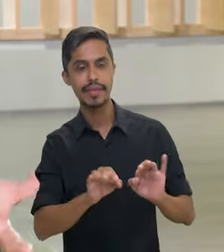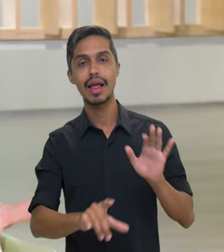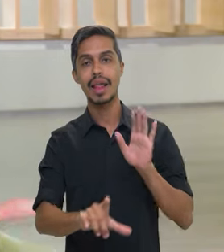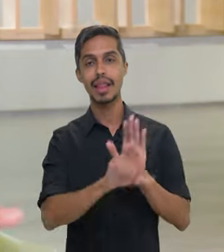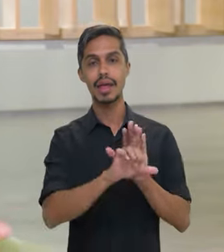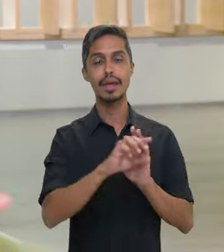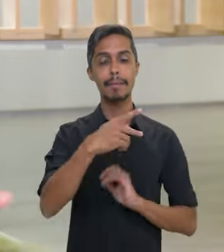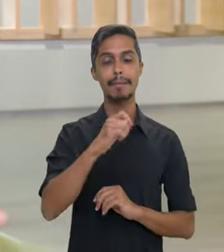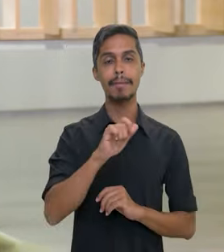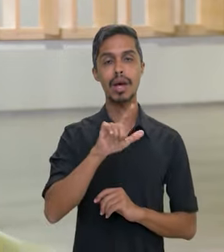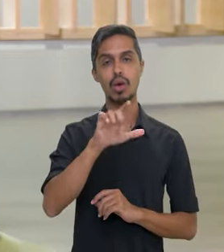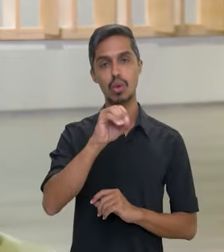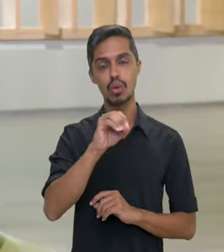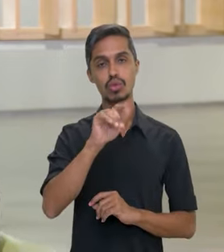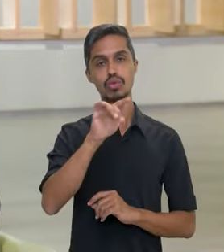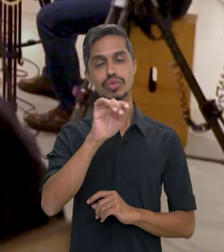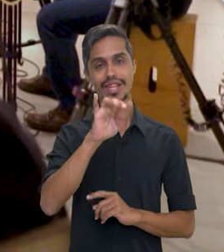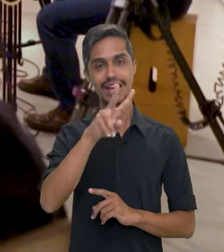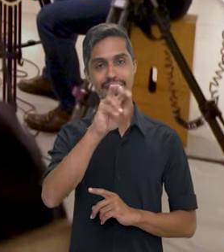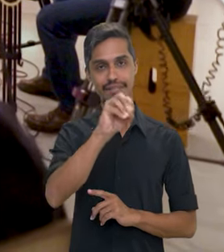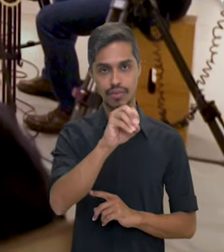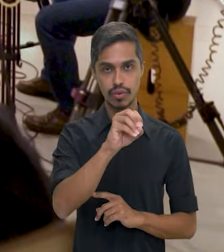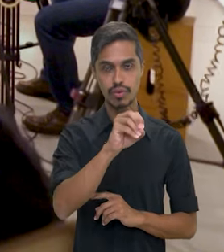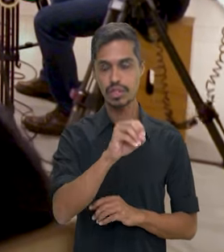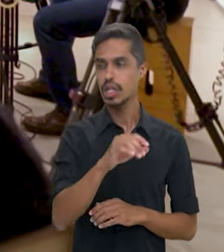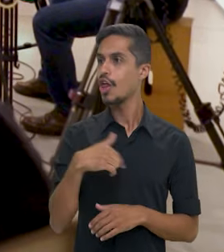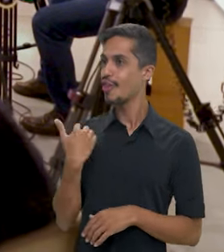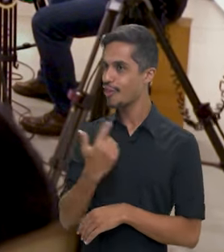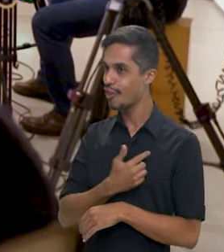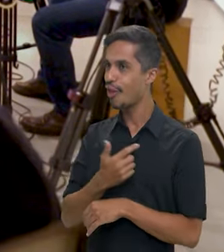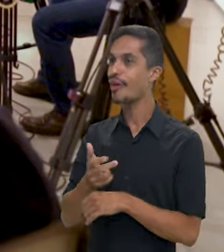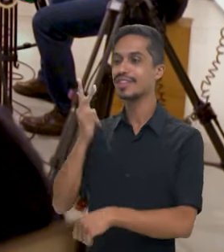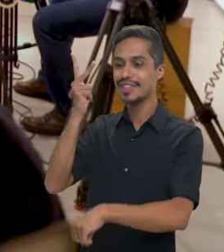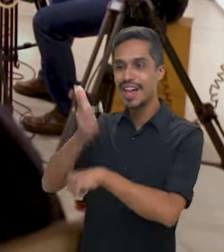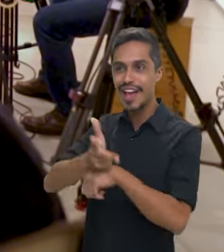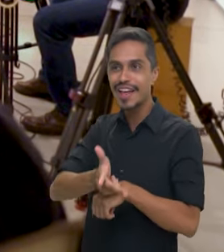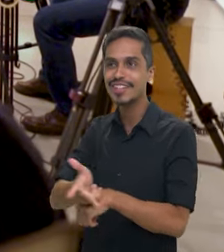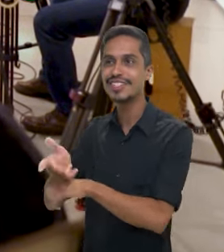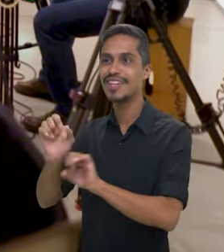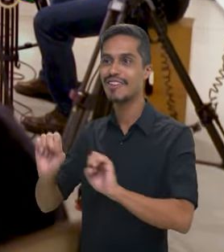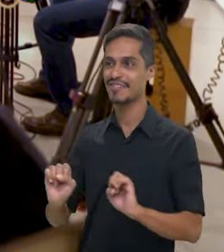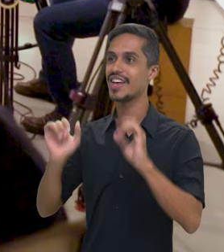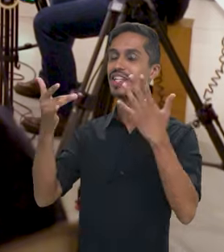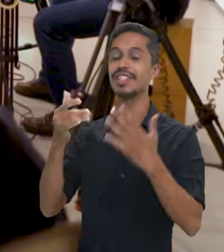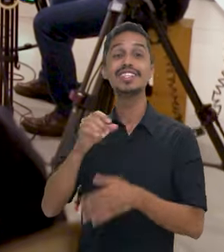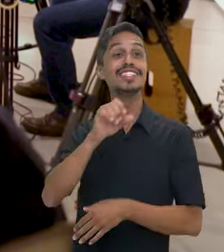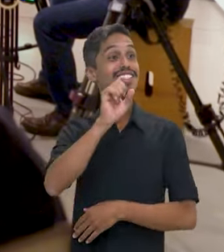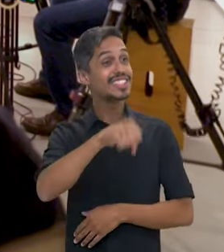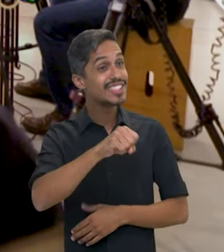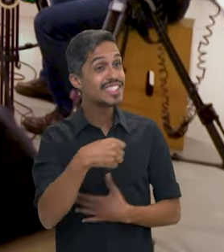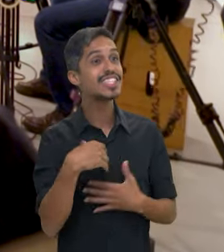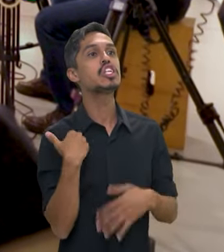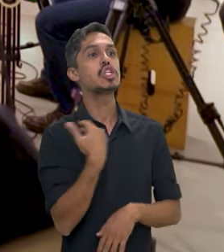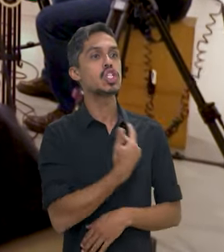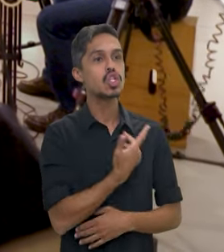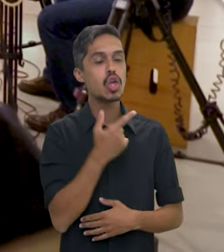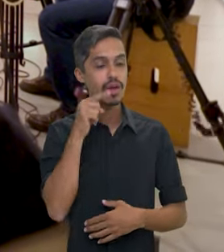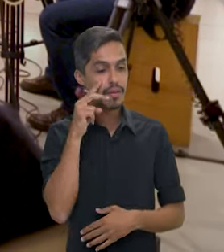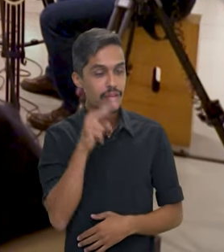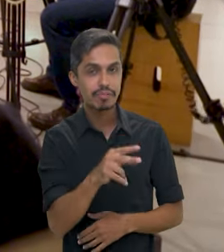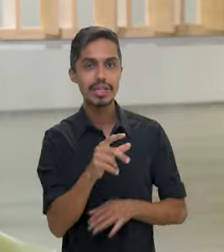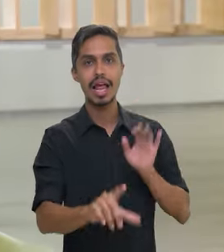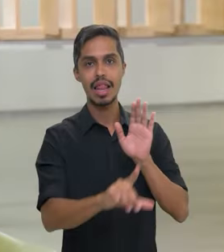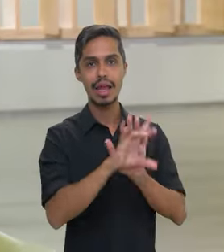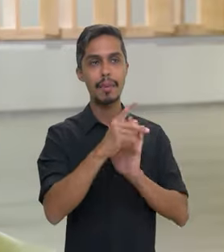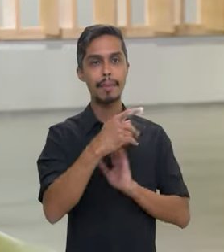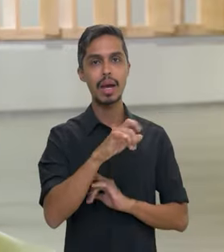regulamentação da lei Paulo Gustavo, que é a lei... Nós inclusive transmitimos, foi belíssimo esse evento. Que foi uma coisa... E essa